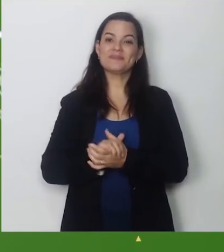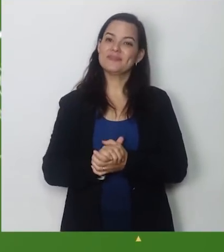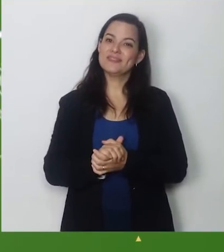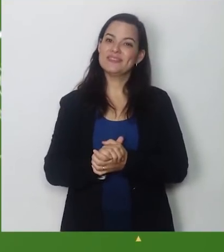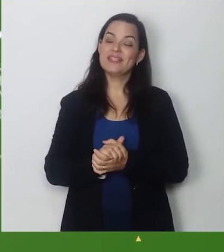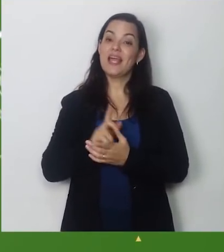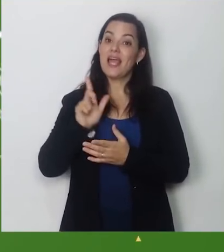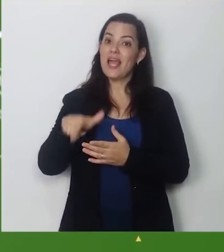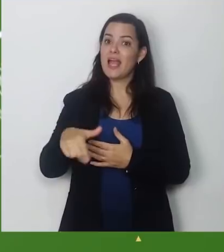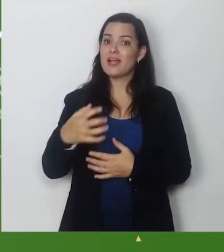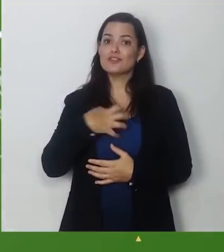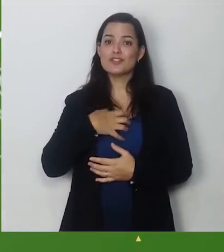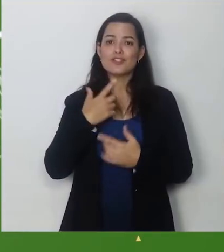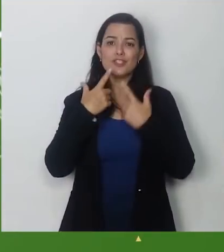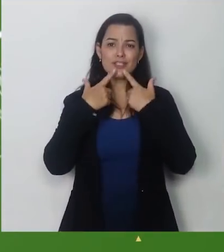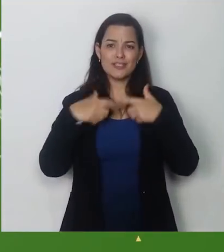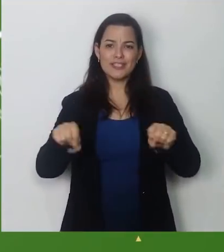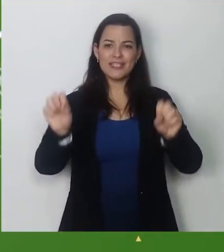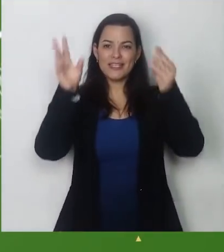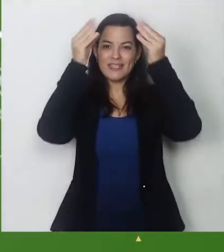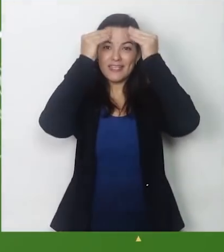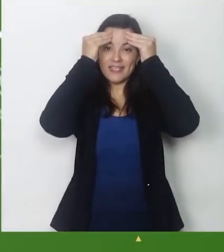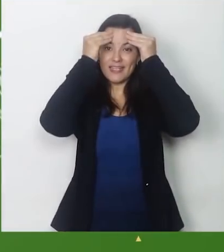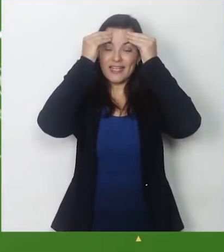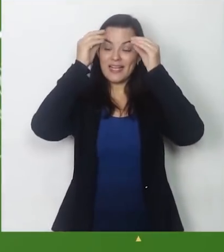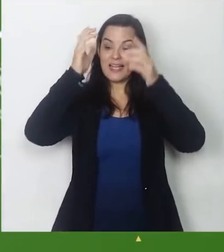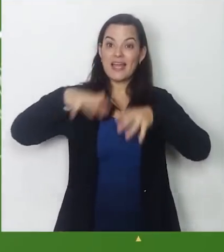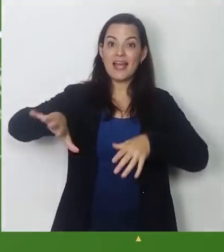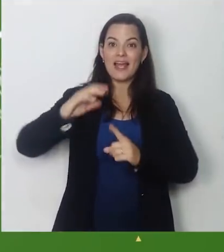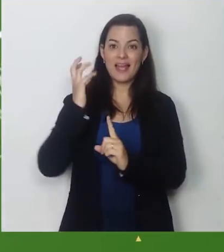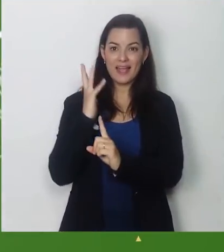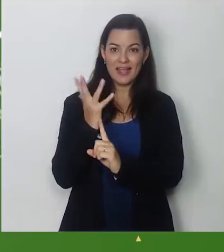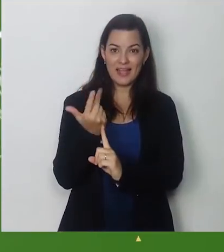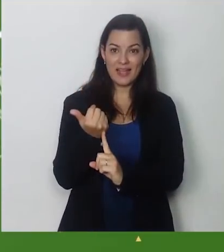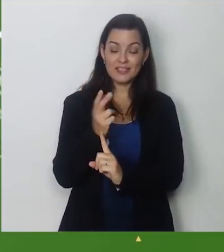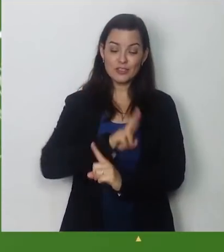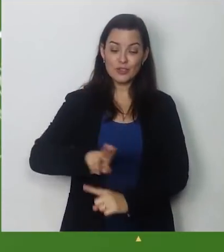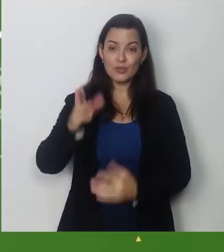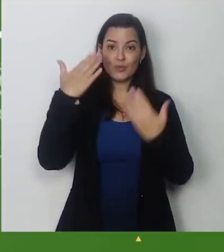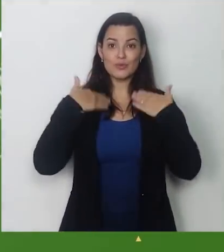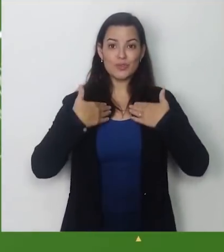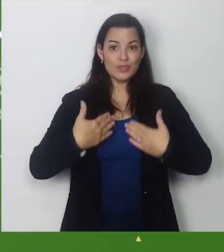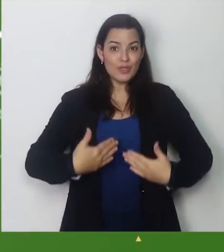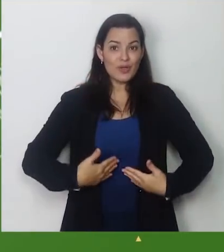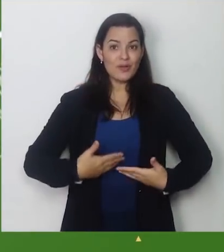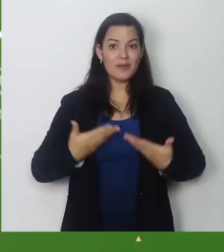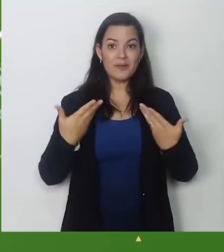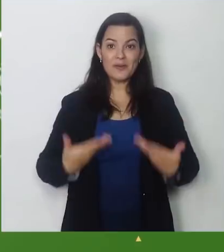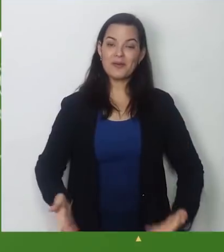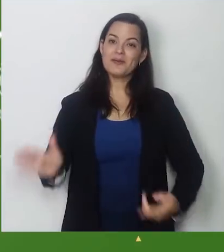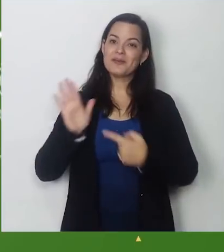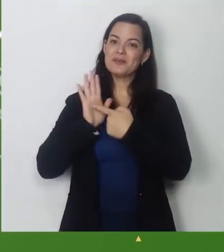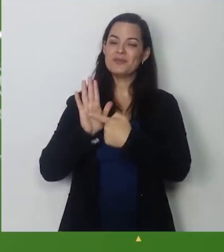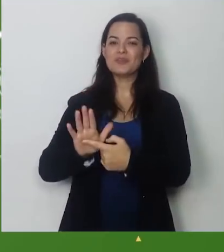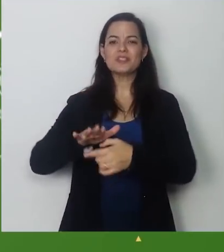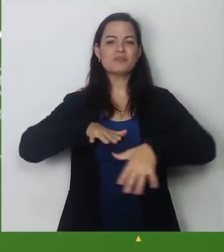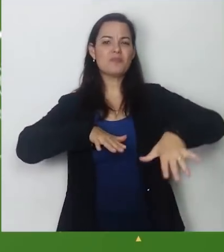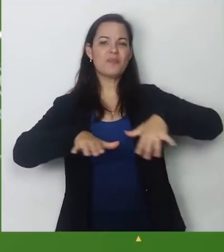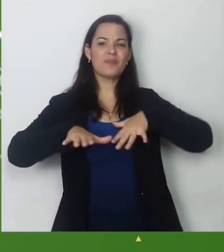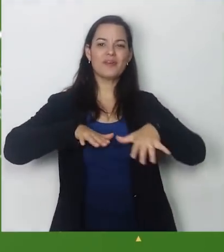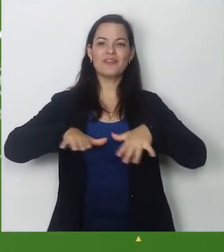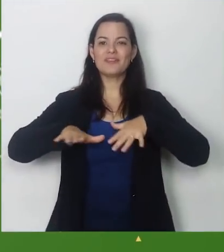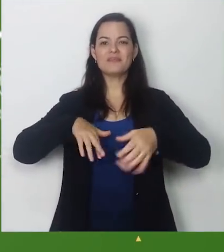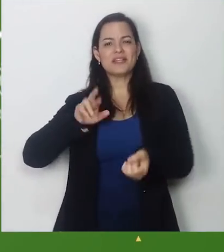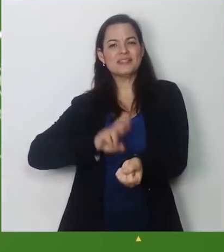dança é uma linguagem na arte onde você utiliza o próprio corpo para expressar movimentos